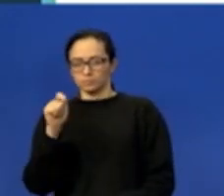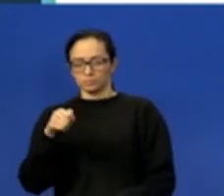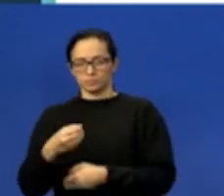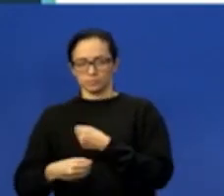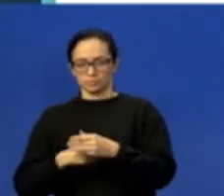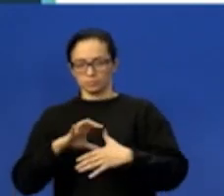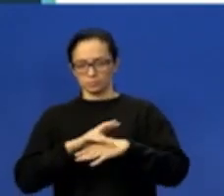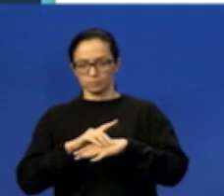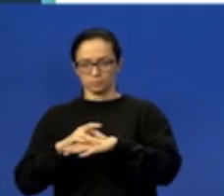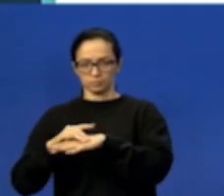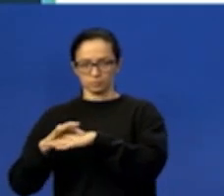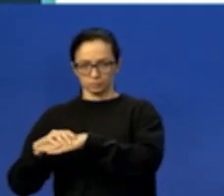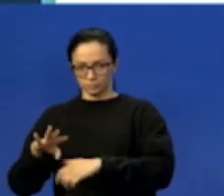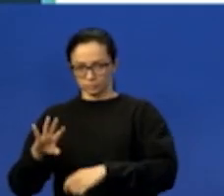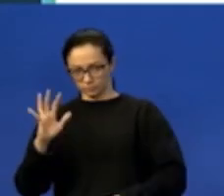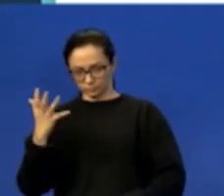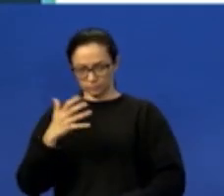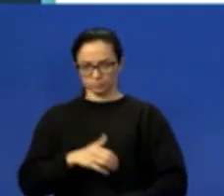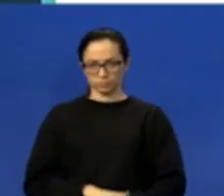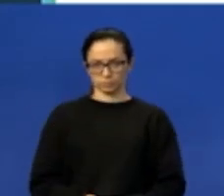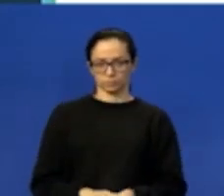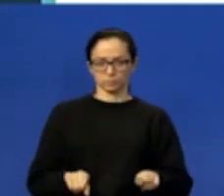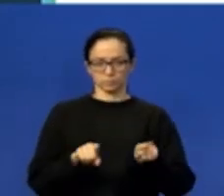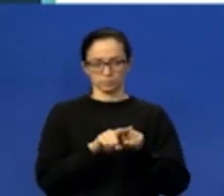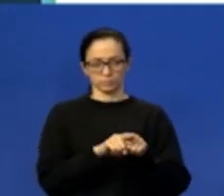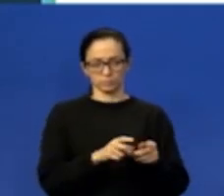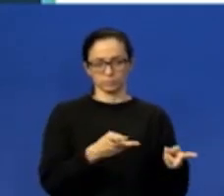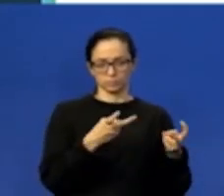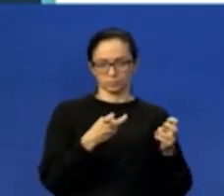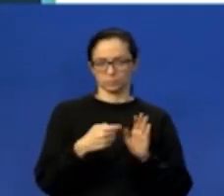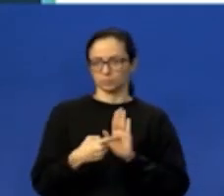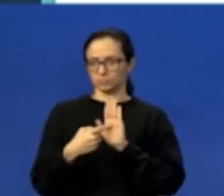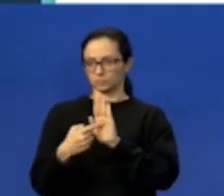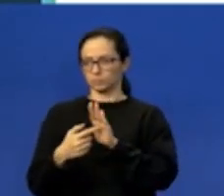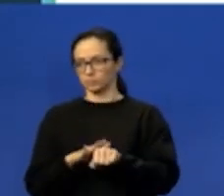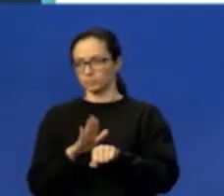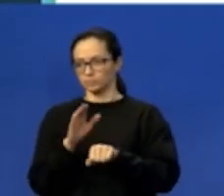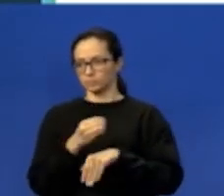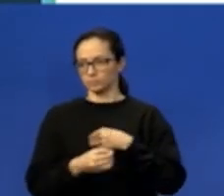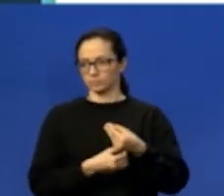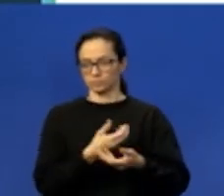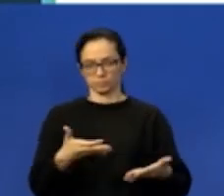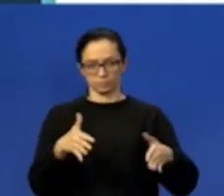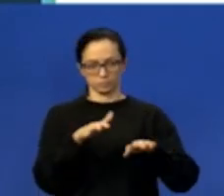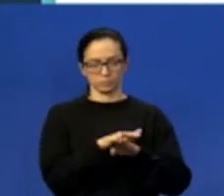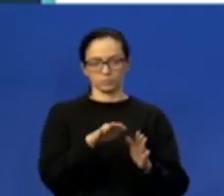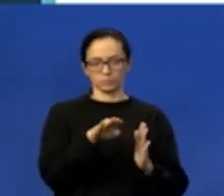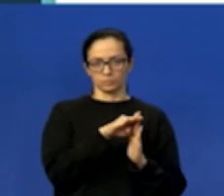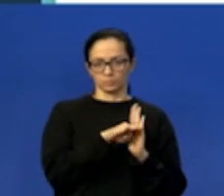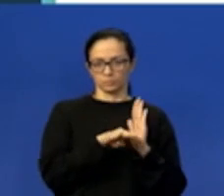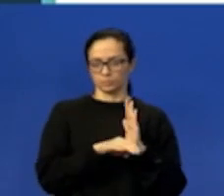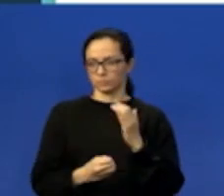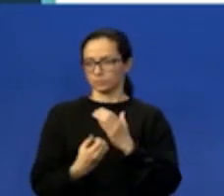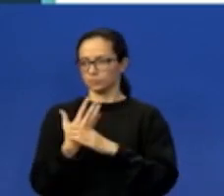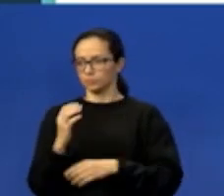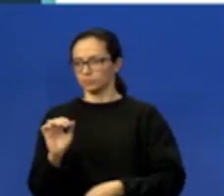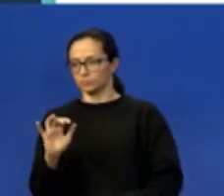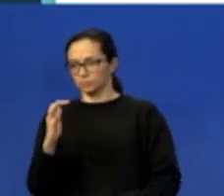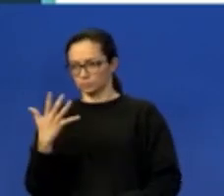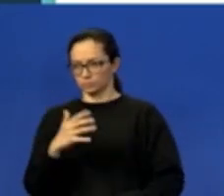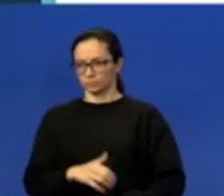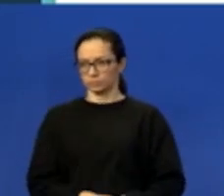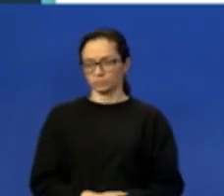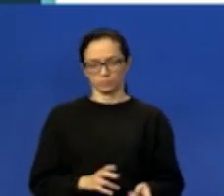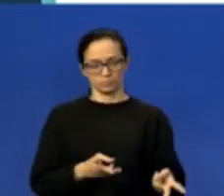doença clínica. As plaquetas, elas estão envolvidas principalmente na participação de processos de coagulação. Então, o